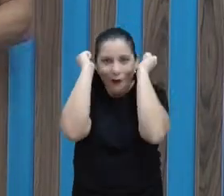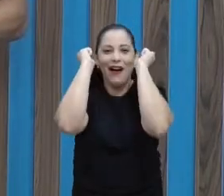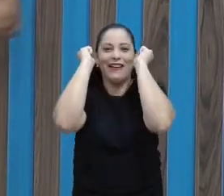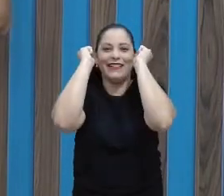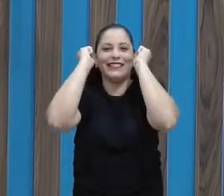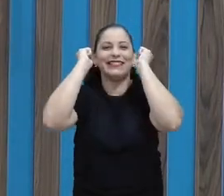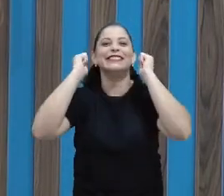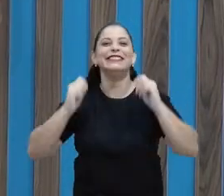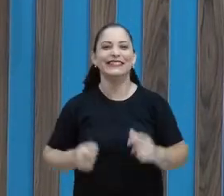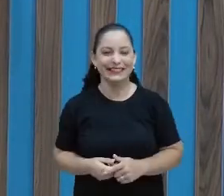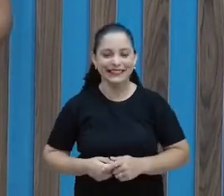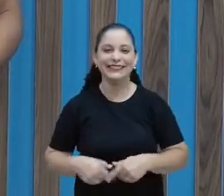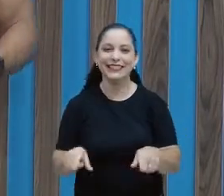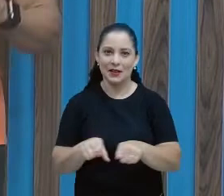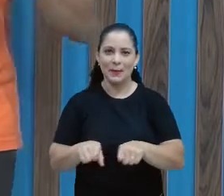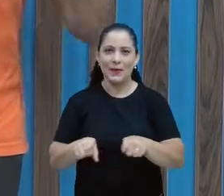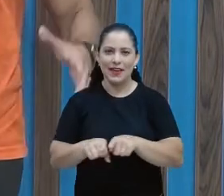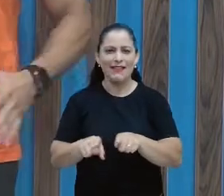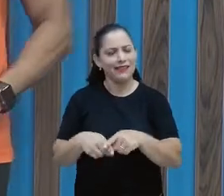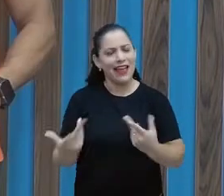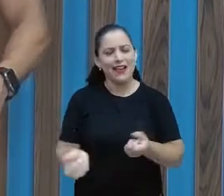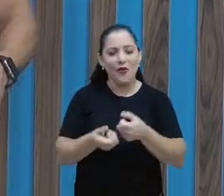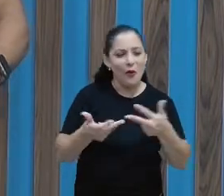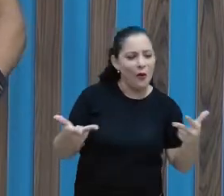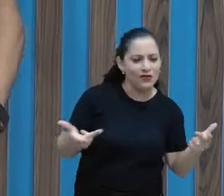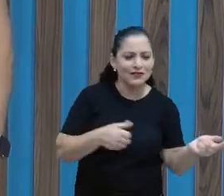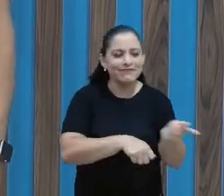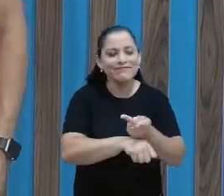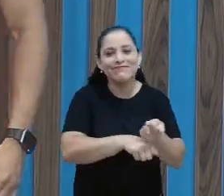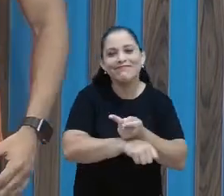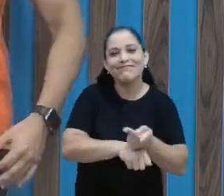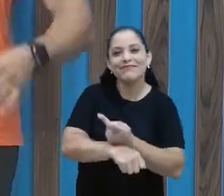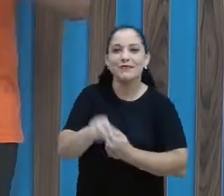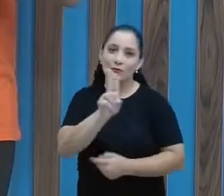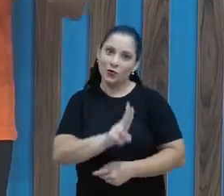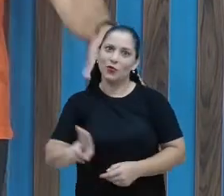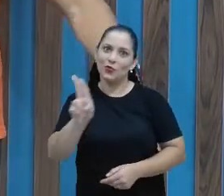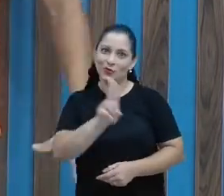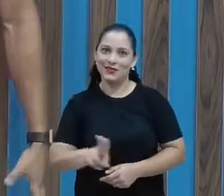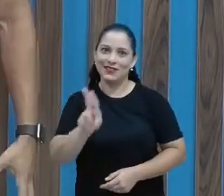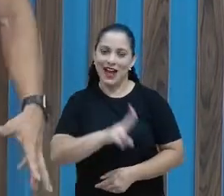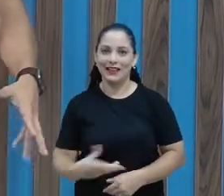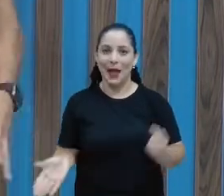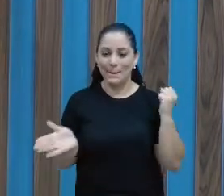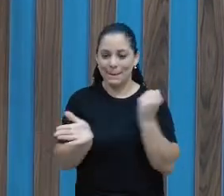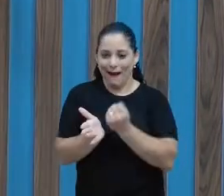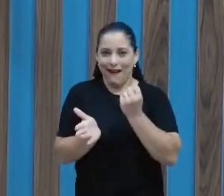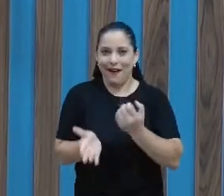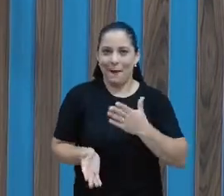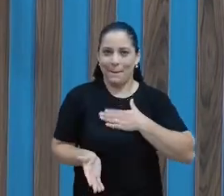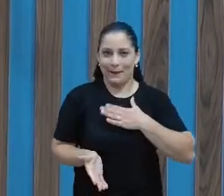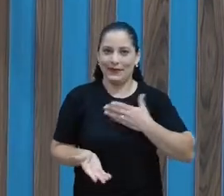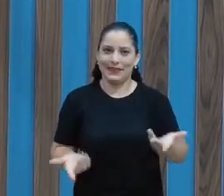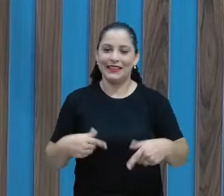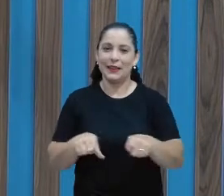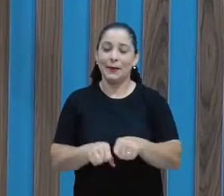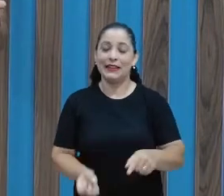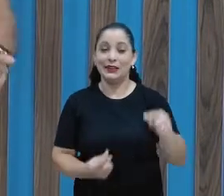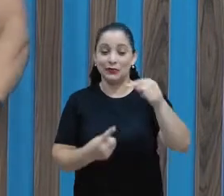Luciano, de Belmarques, colocar alguma coisa, tá? Para registrar a minha marca também. Então já tem duas